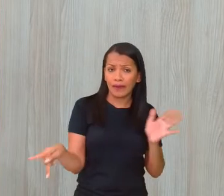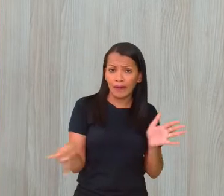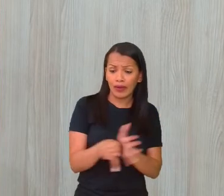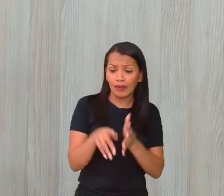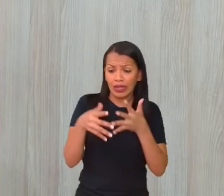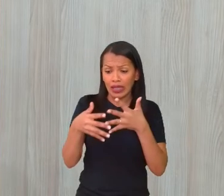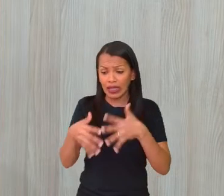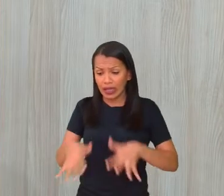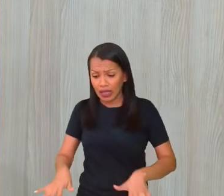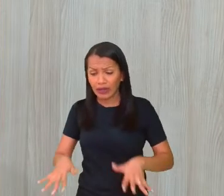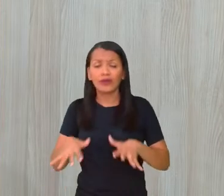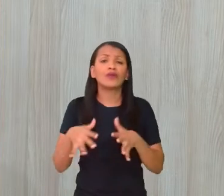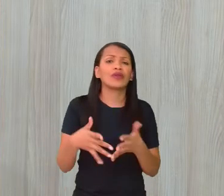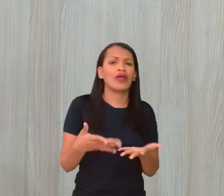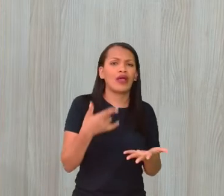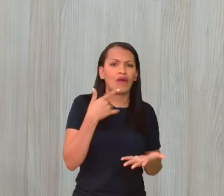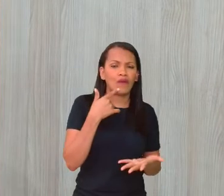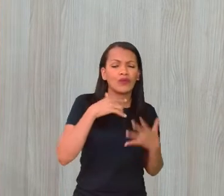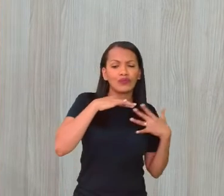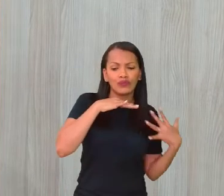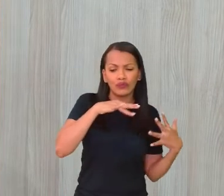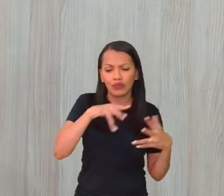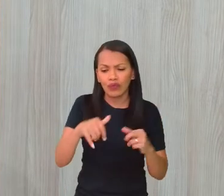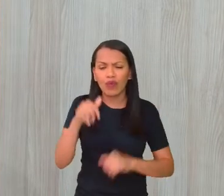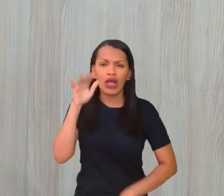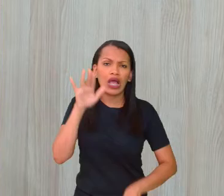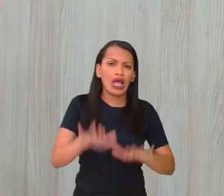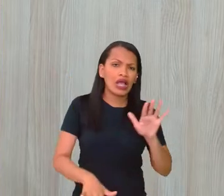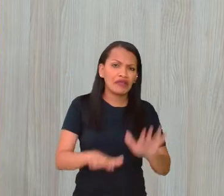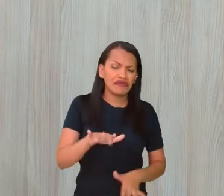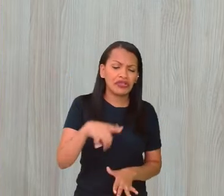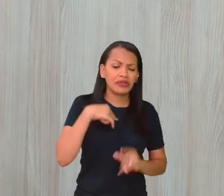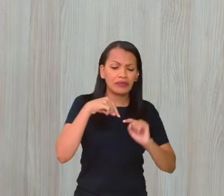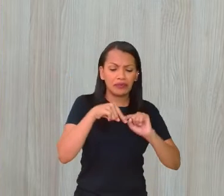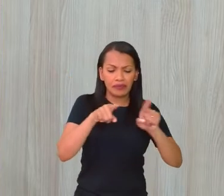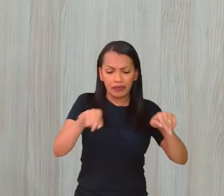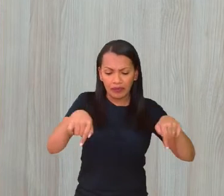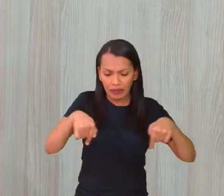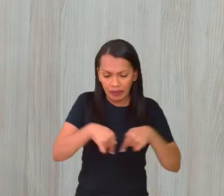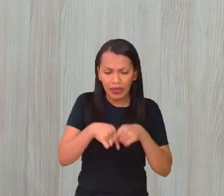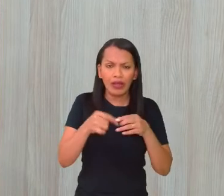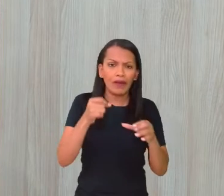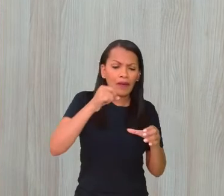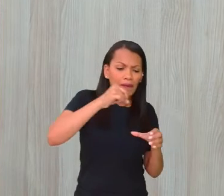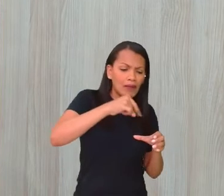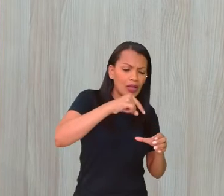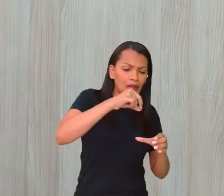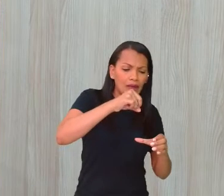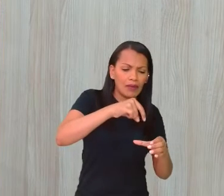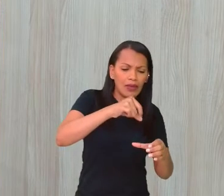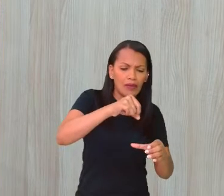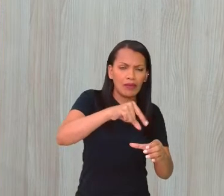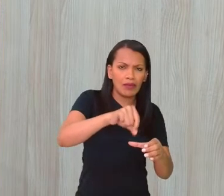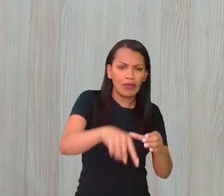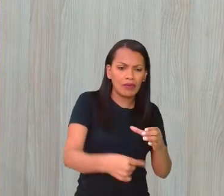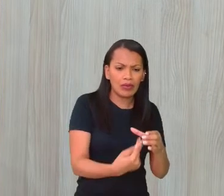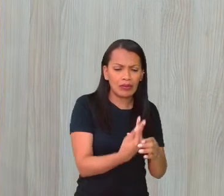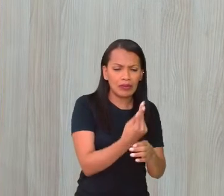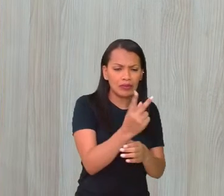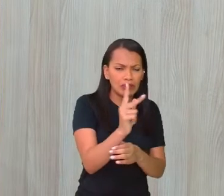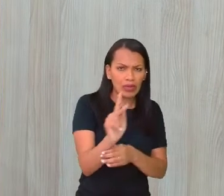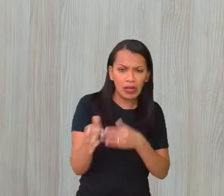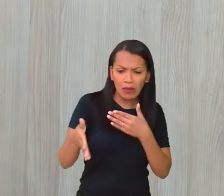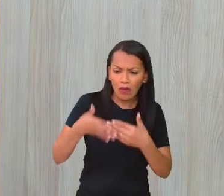vegetais que existem ali, muitas vezes para plantar uma monocultura, cana-de-açúcar, não sei, qualquer